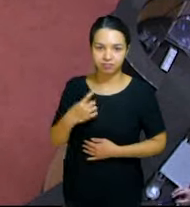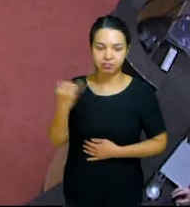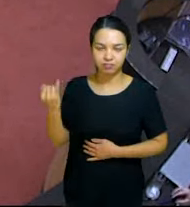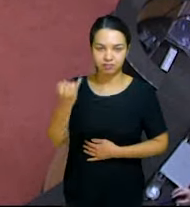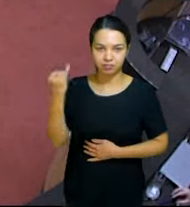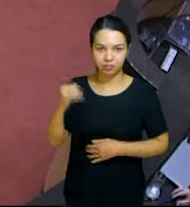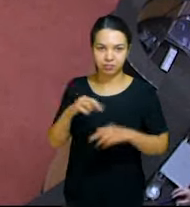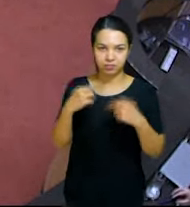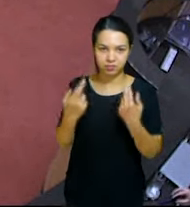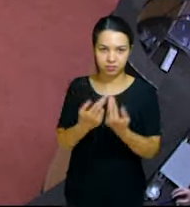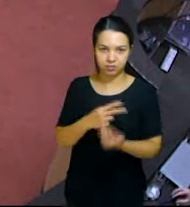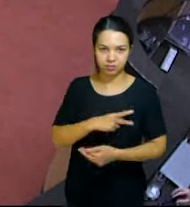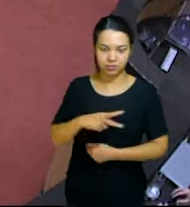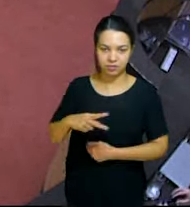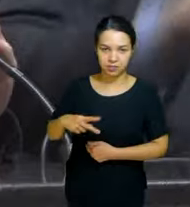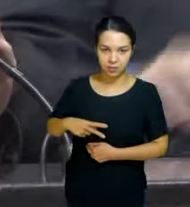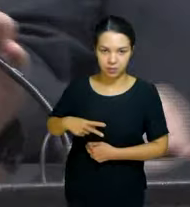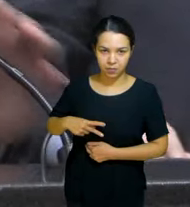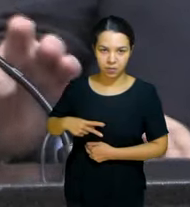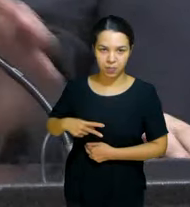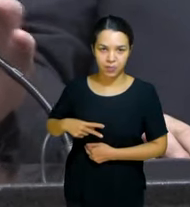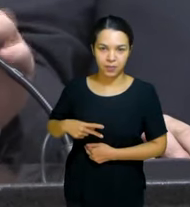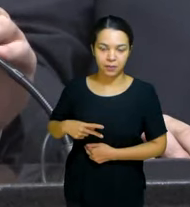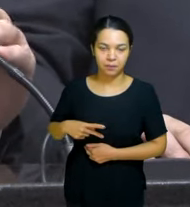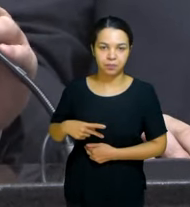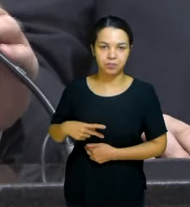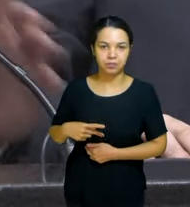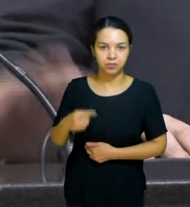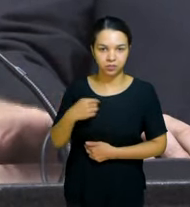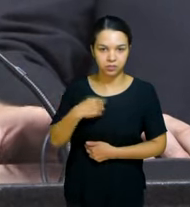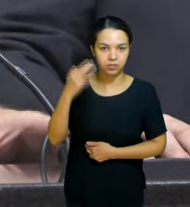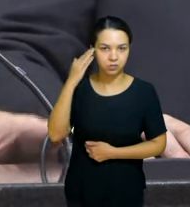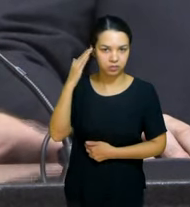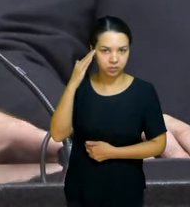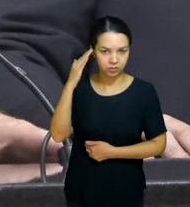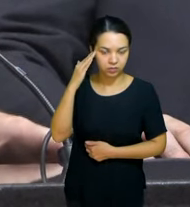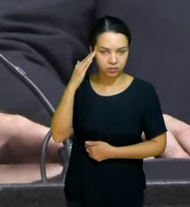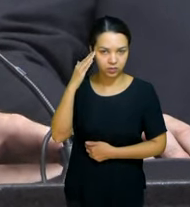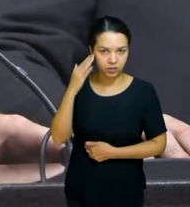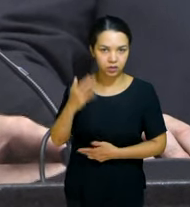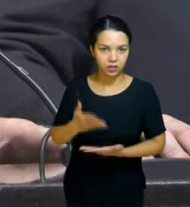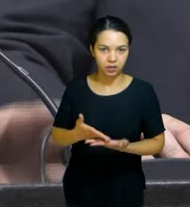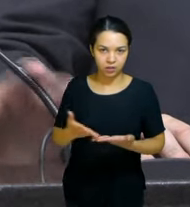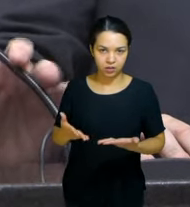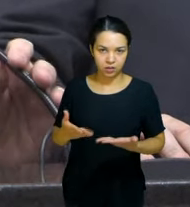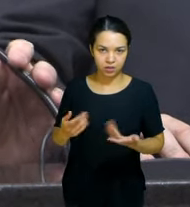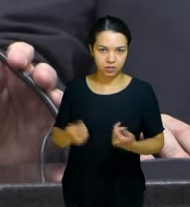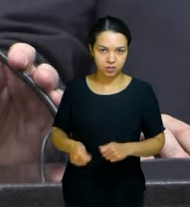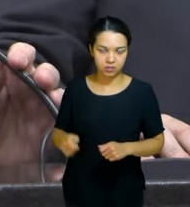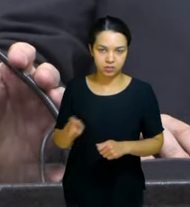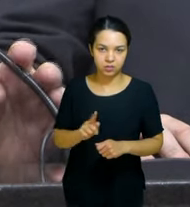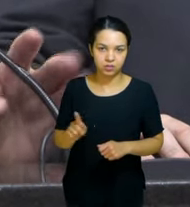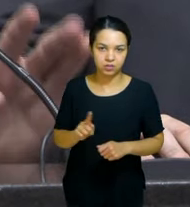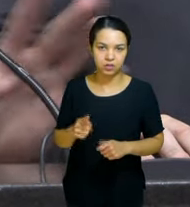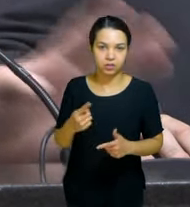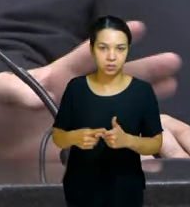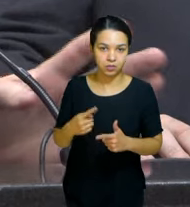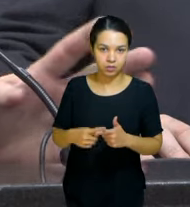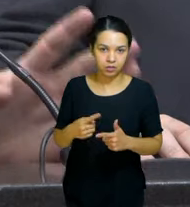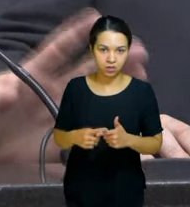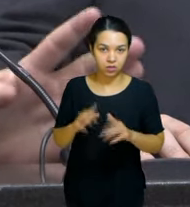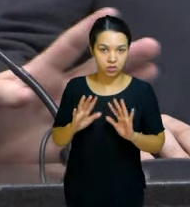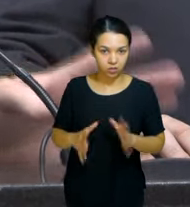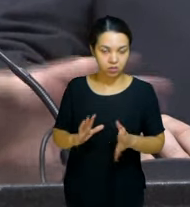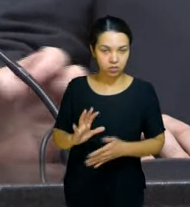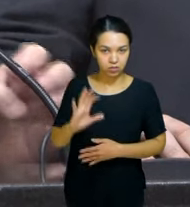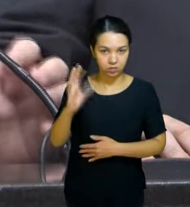pública, que num primeiro momento até entendi ser um meio desnecessário, pelo fato que já tinha acontecido, eu tinha que